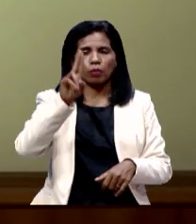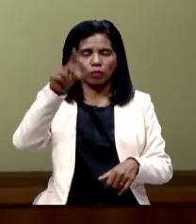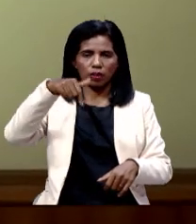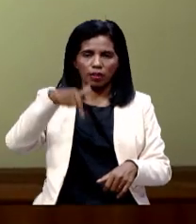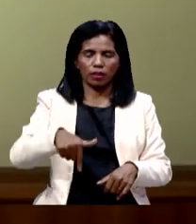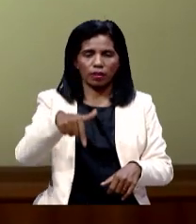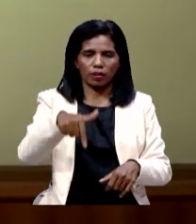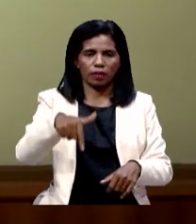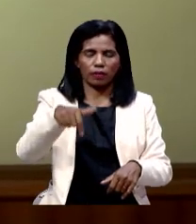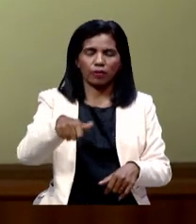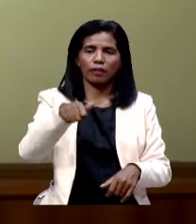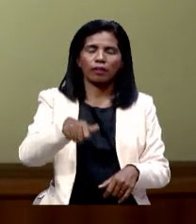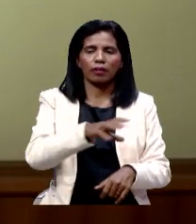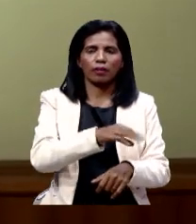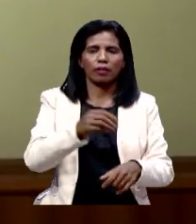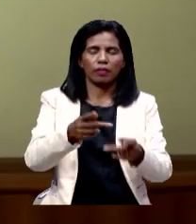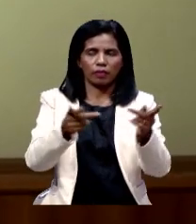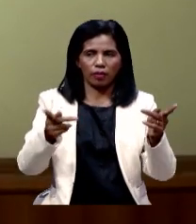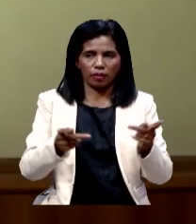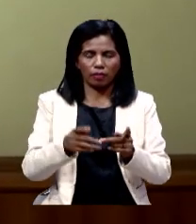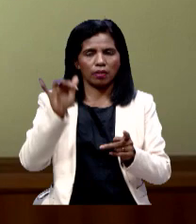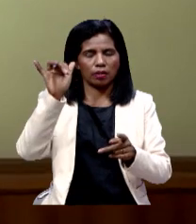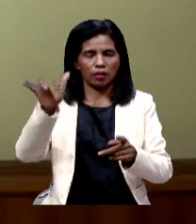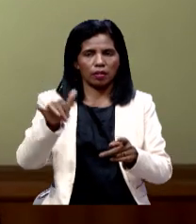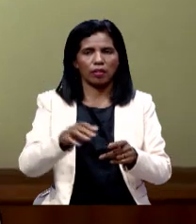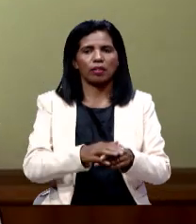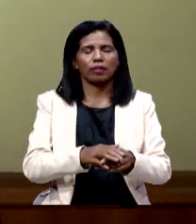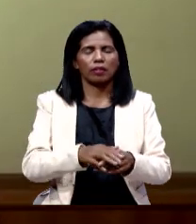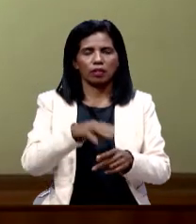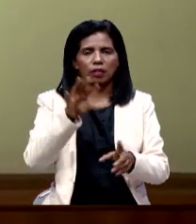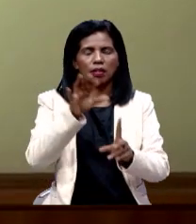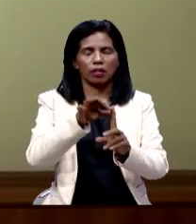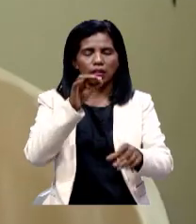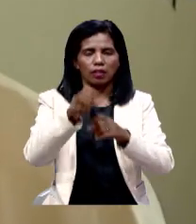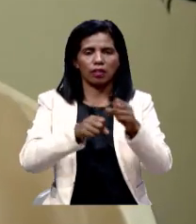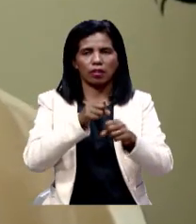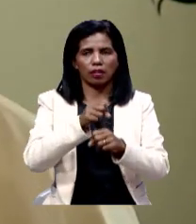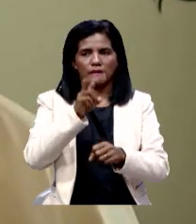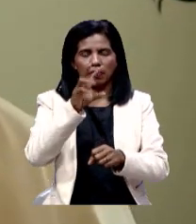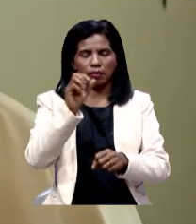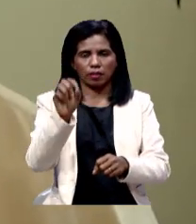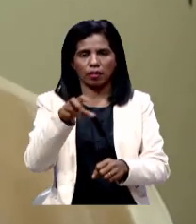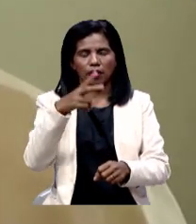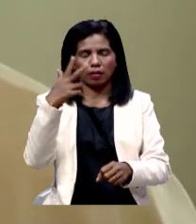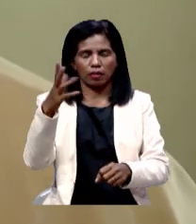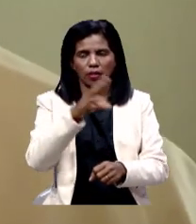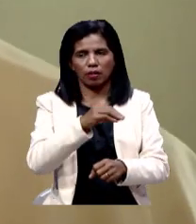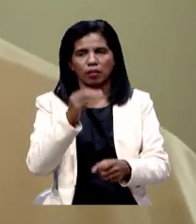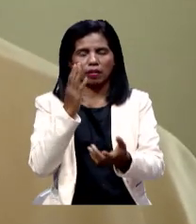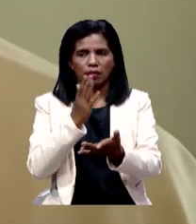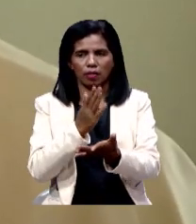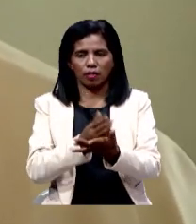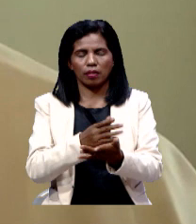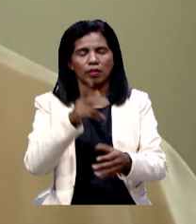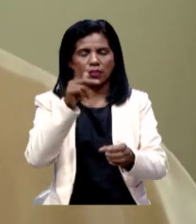escada pousada Santa Marta, fate ne ben e relaba, desde a lição e tina rihu rua sanolo recentolo, evita apartamento